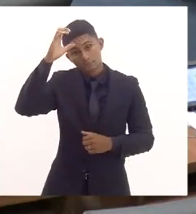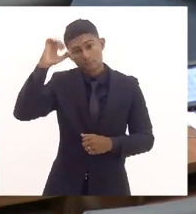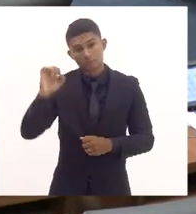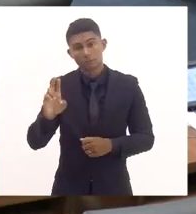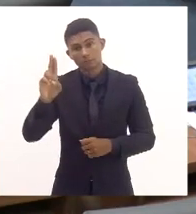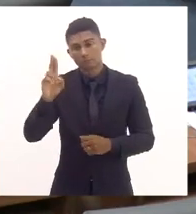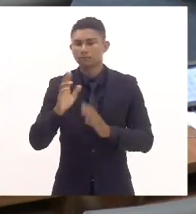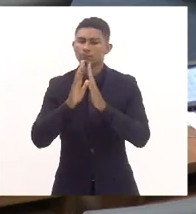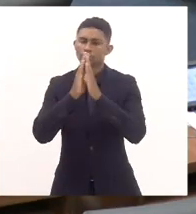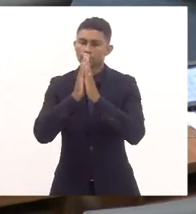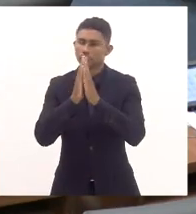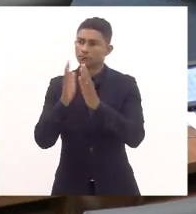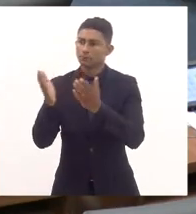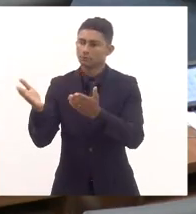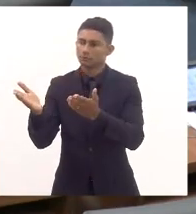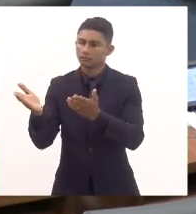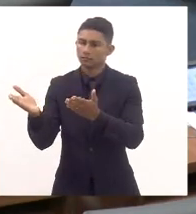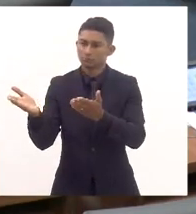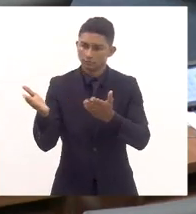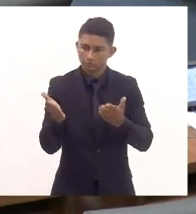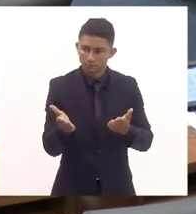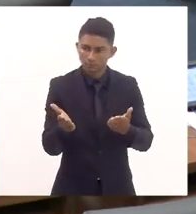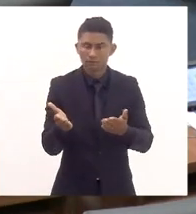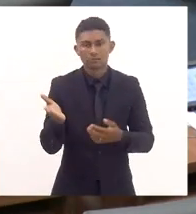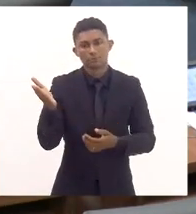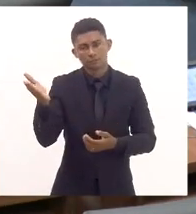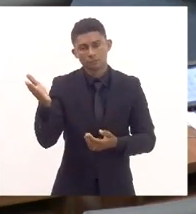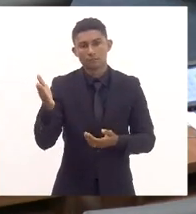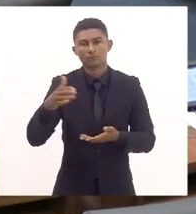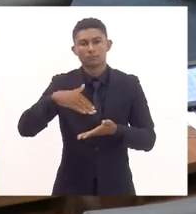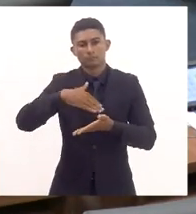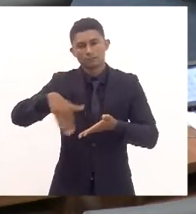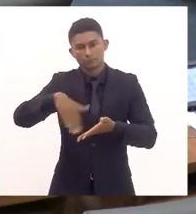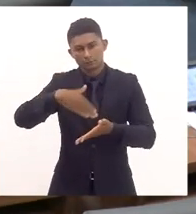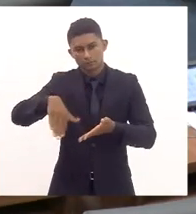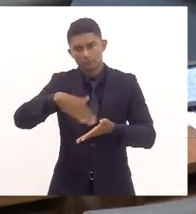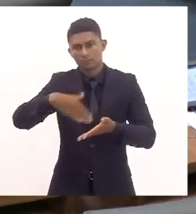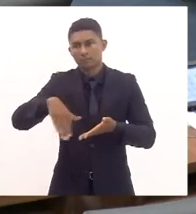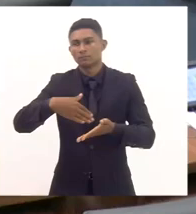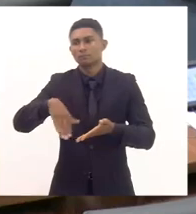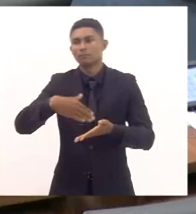por favor a convida para Secreta secretariar